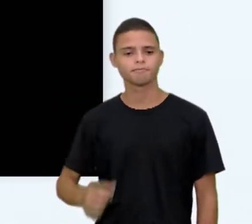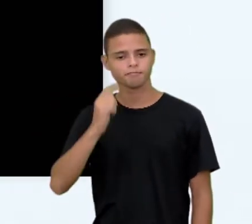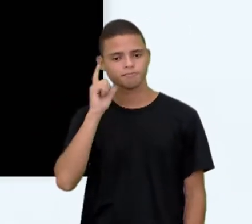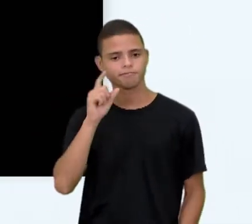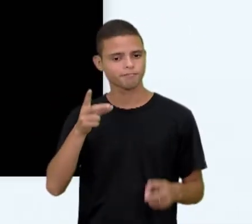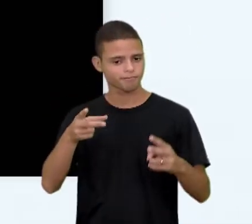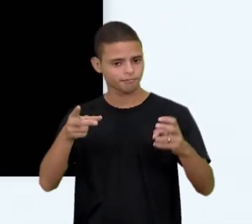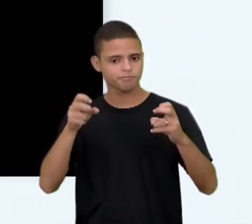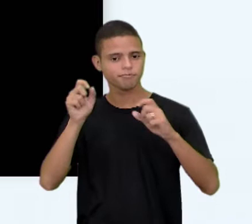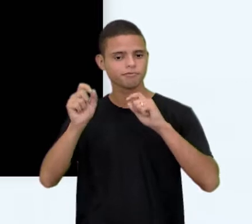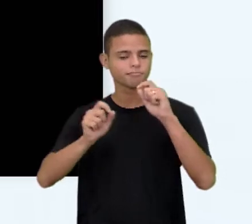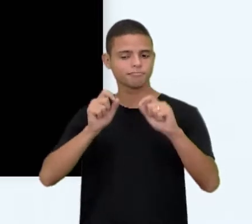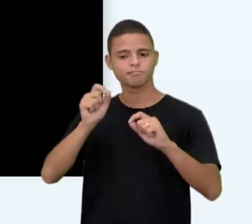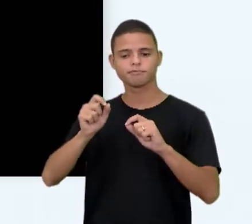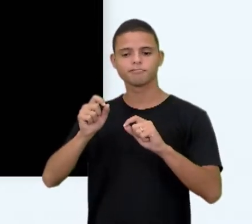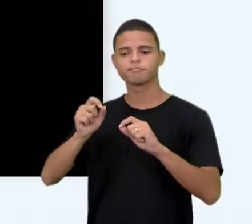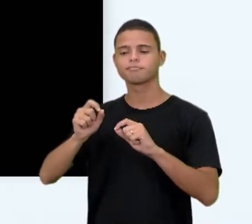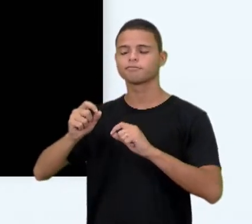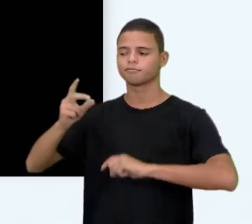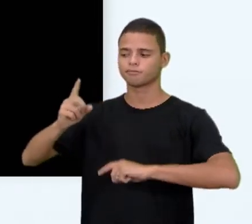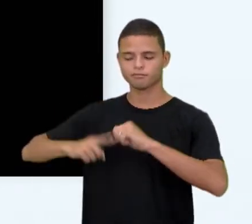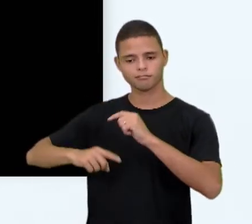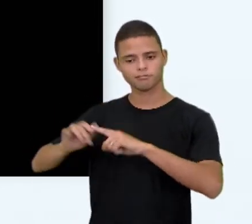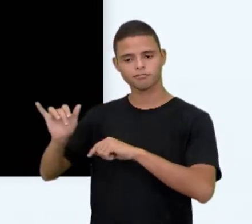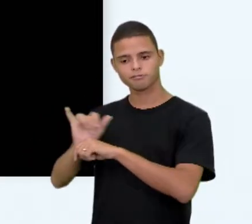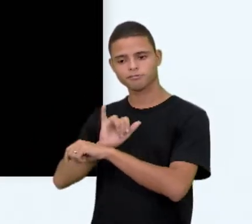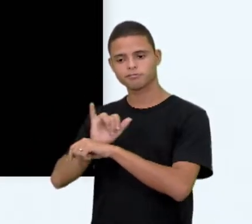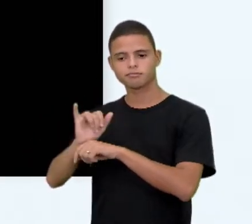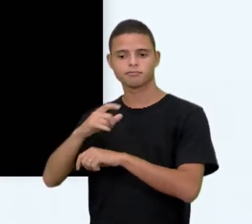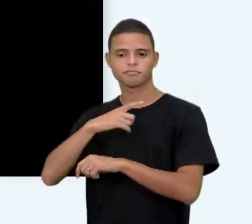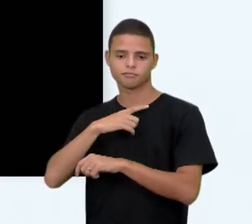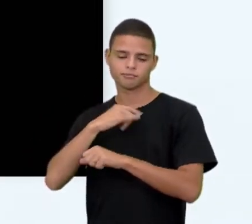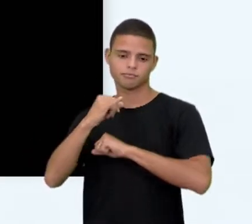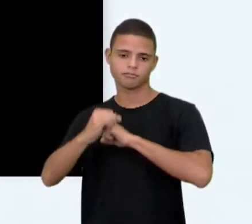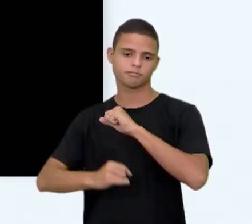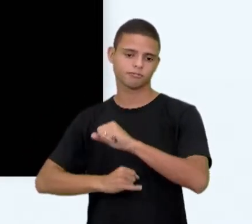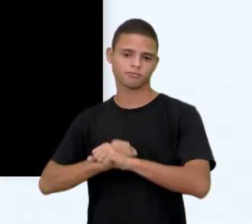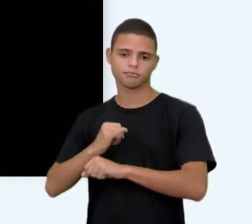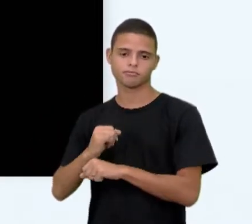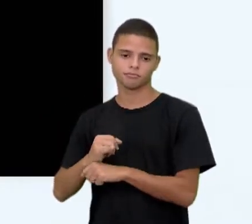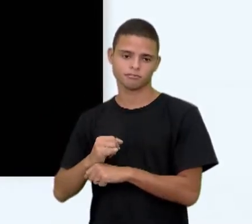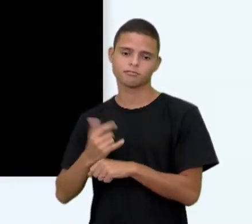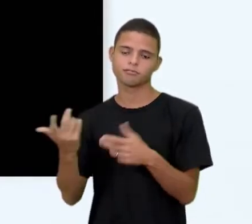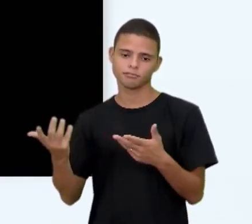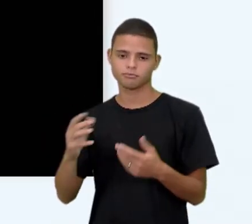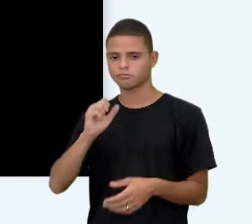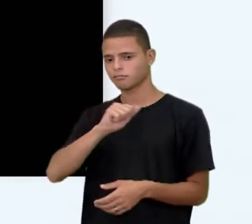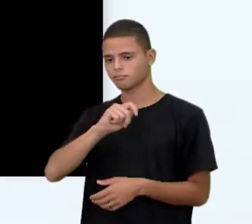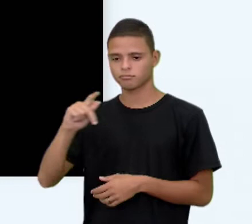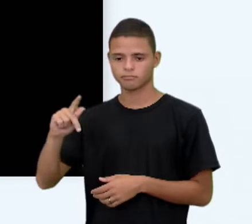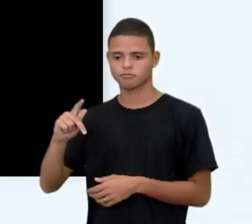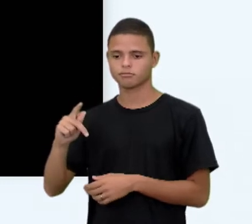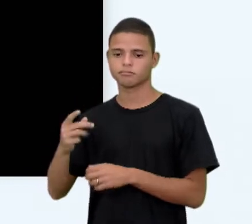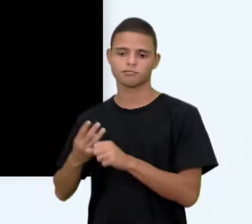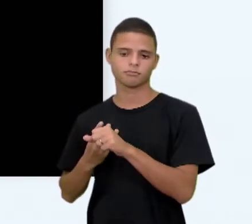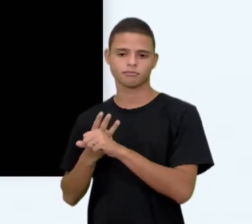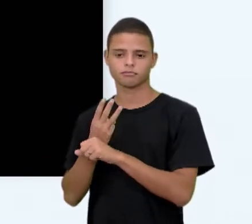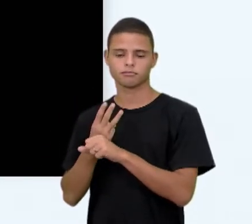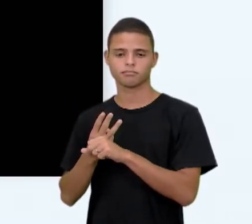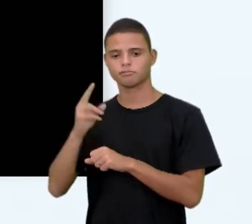da menção de uma ferramenta que está dentro da internet, ou seja, o aplicativo WhatsApp